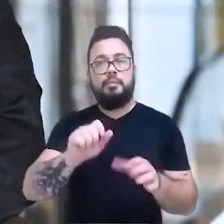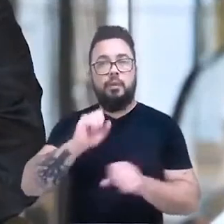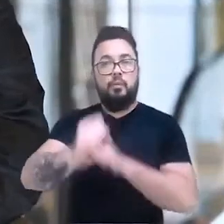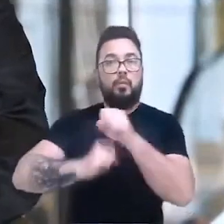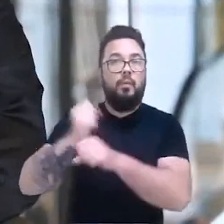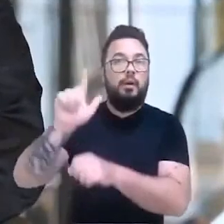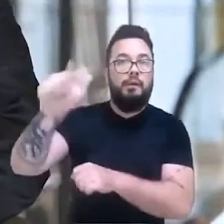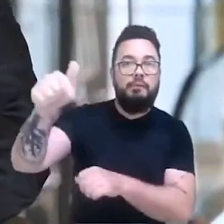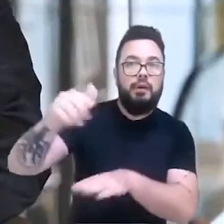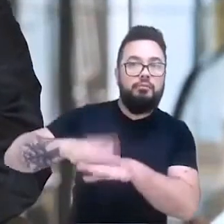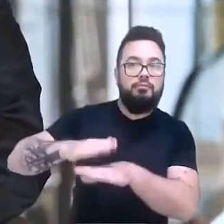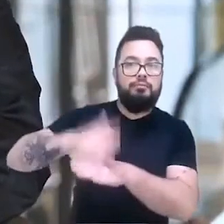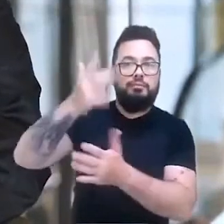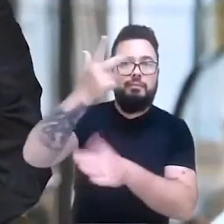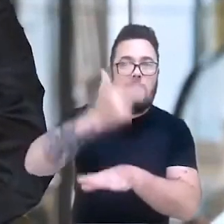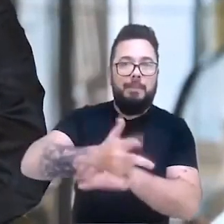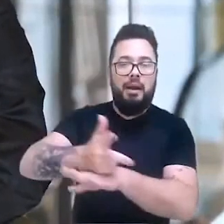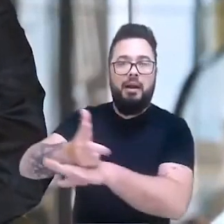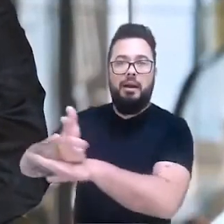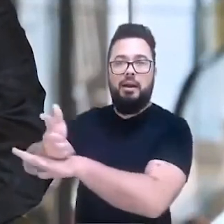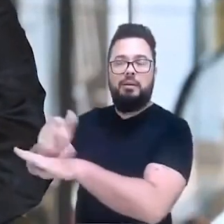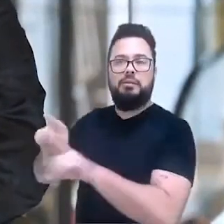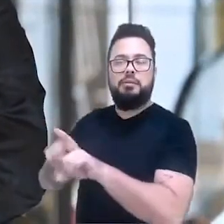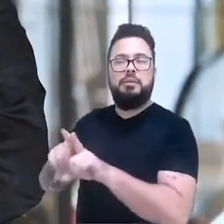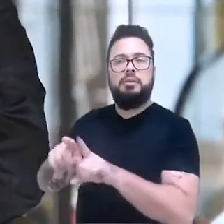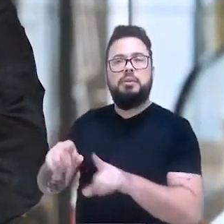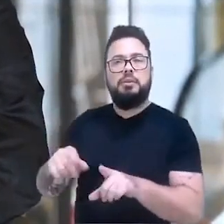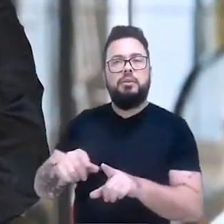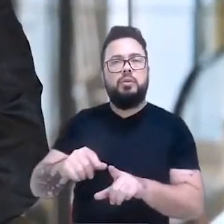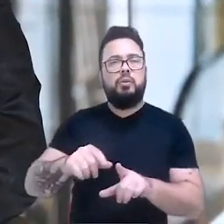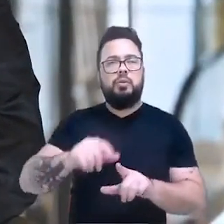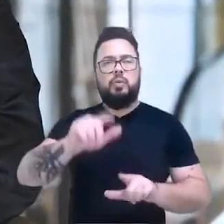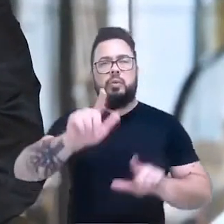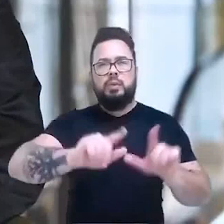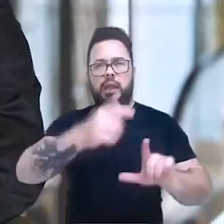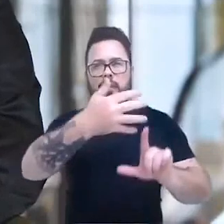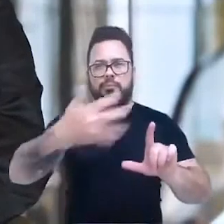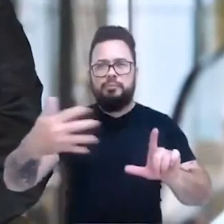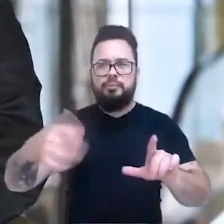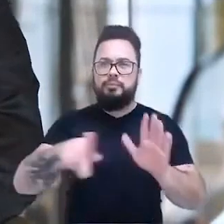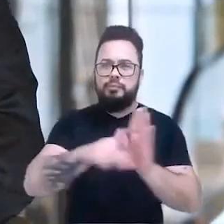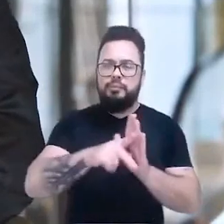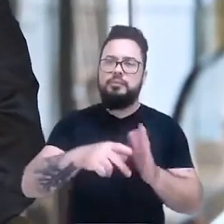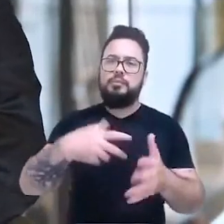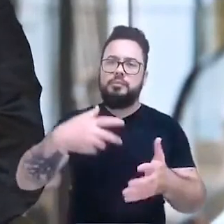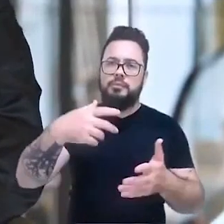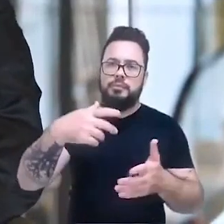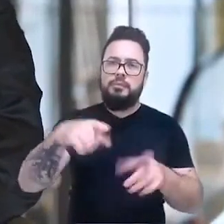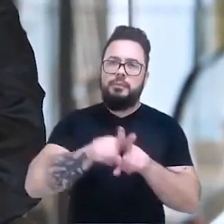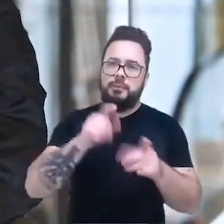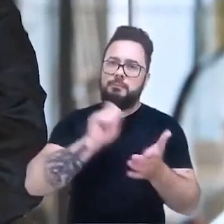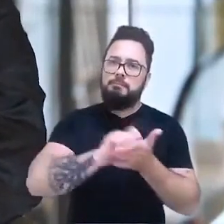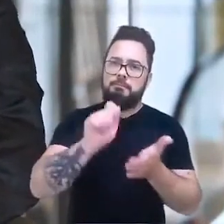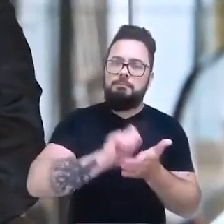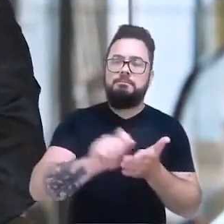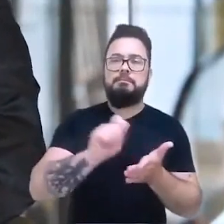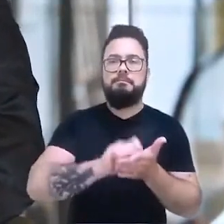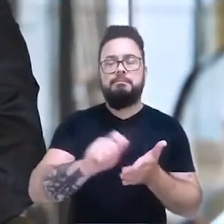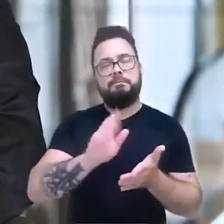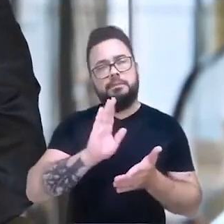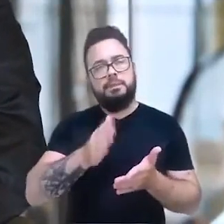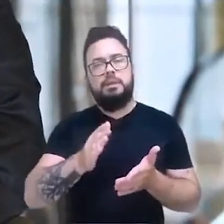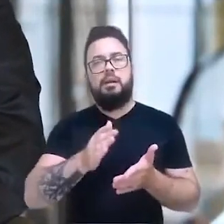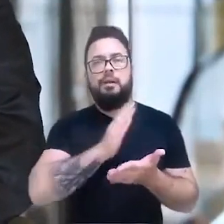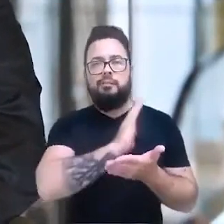longa para ano que vem começar a produção, provavelmente. Estou escrevendo um seriado para um canal de streaming, que vai ser produzido ano que